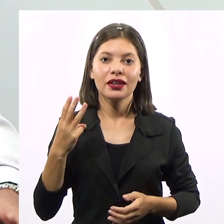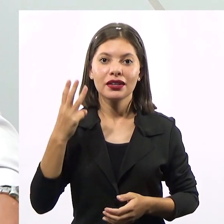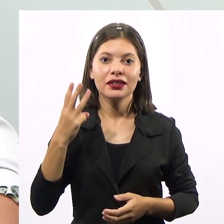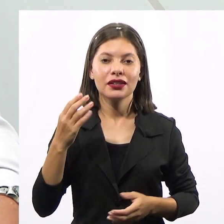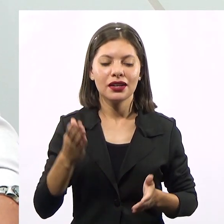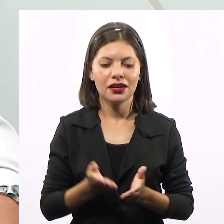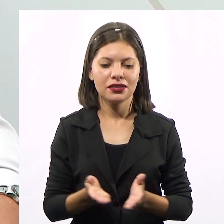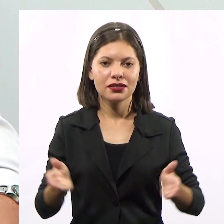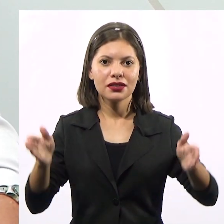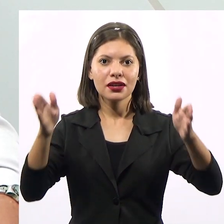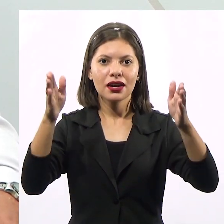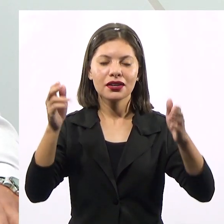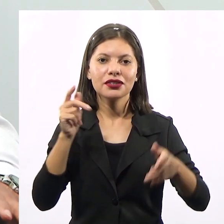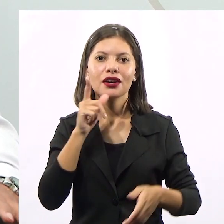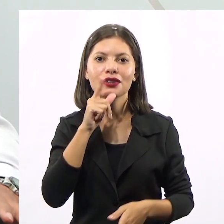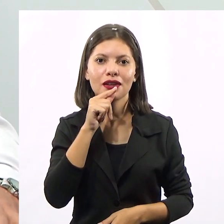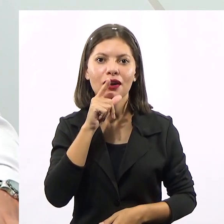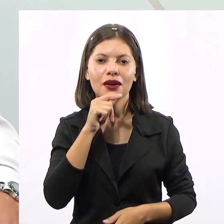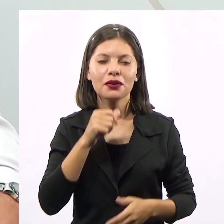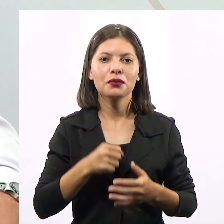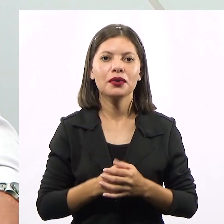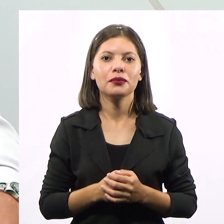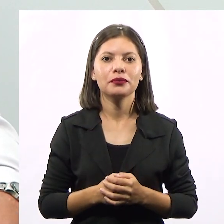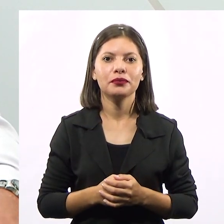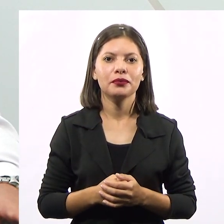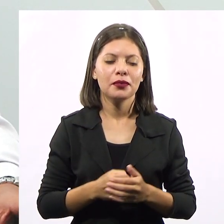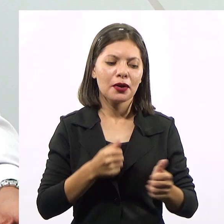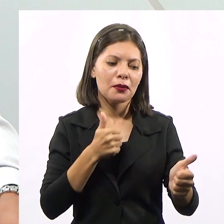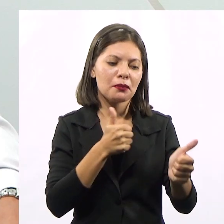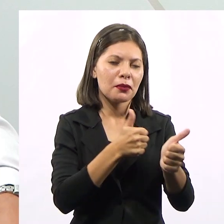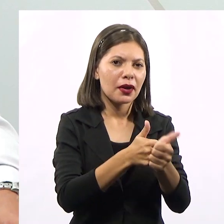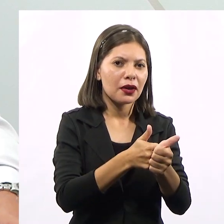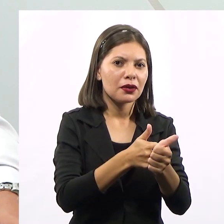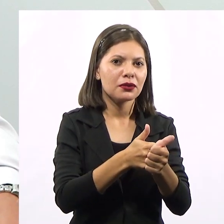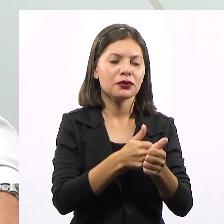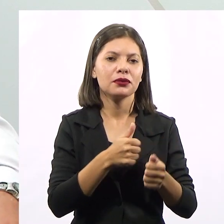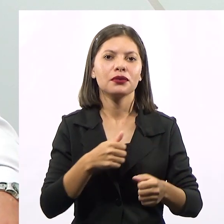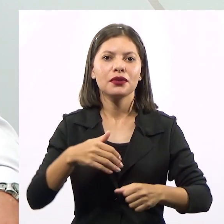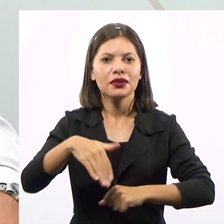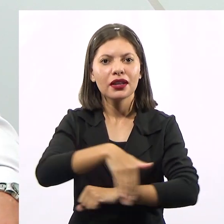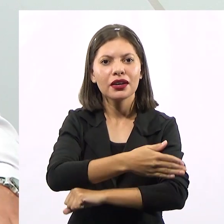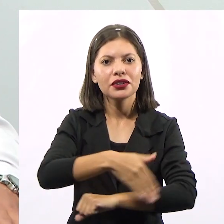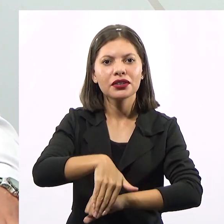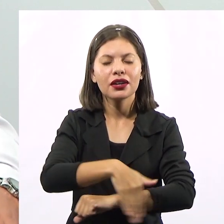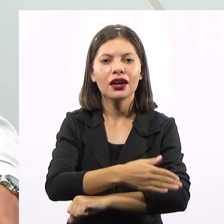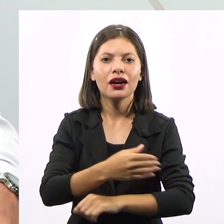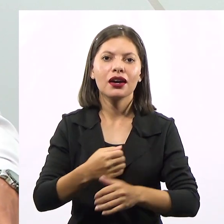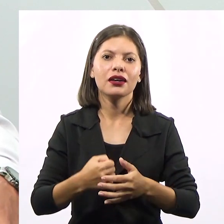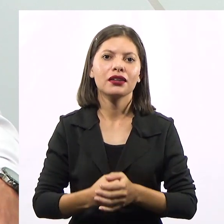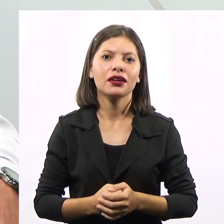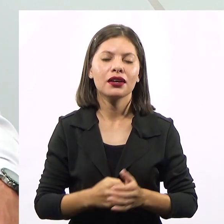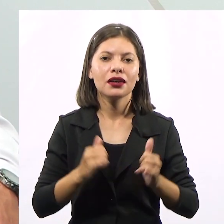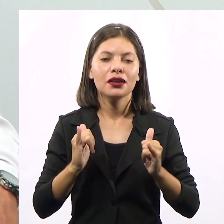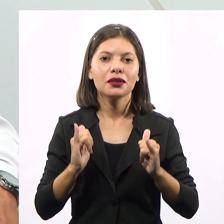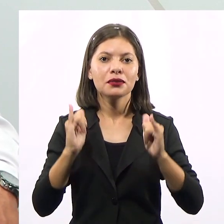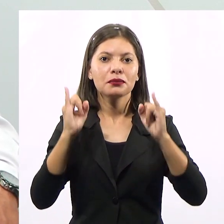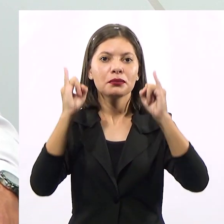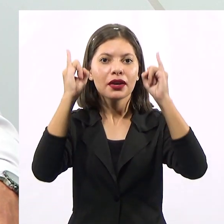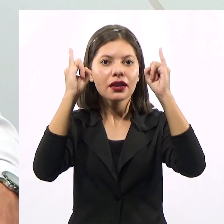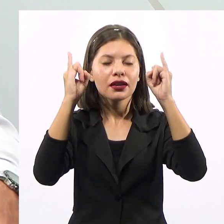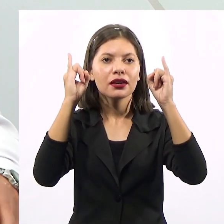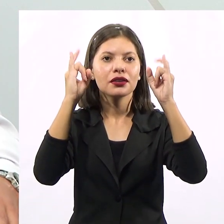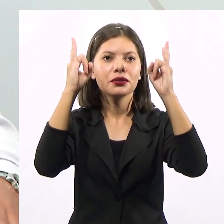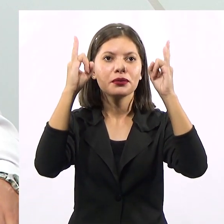marco histórico, as 3 caixas d'água, está próxima da estrada de ferro Madeira Mamoré, do prédio